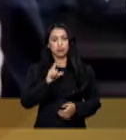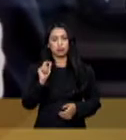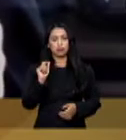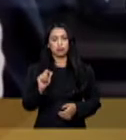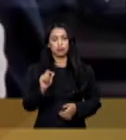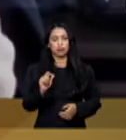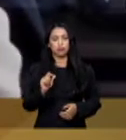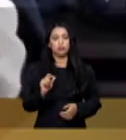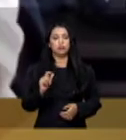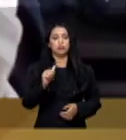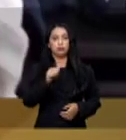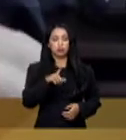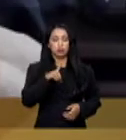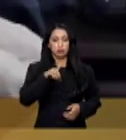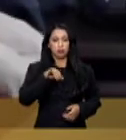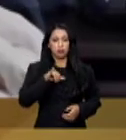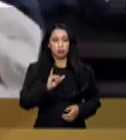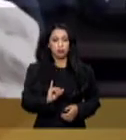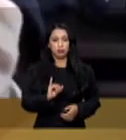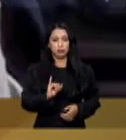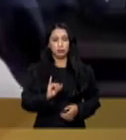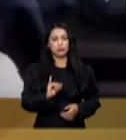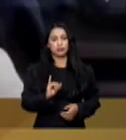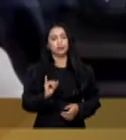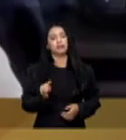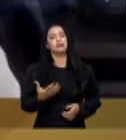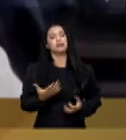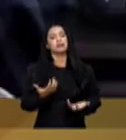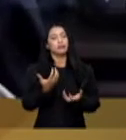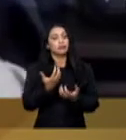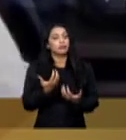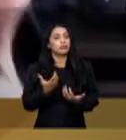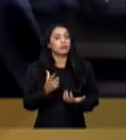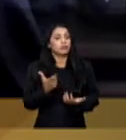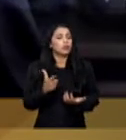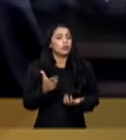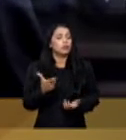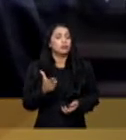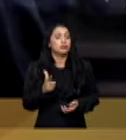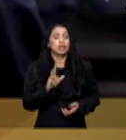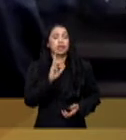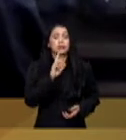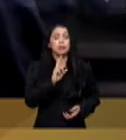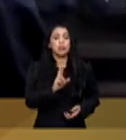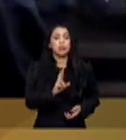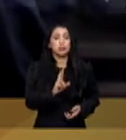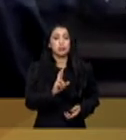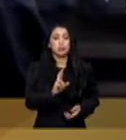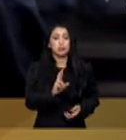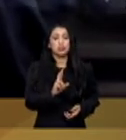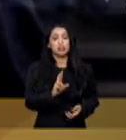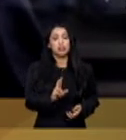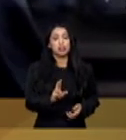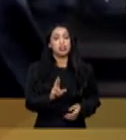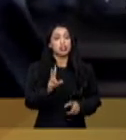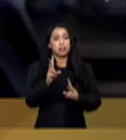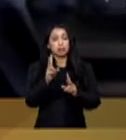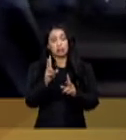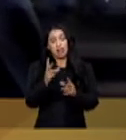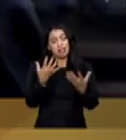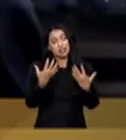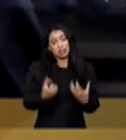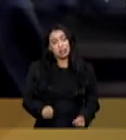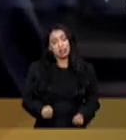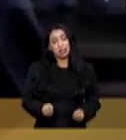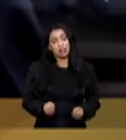de inconstitucionalidade deixa um vazio que produz um resultado igualmente indesejado ou